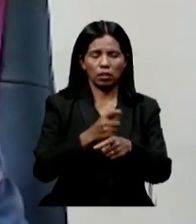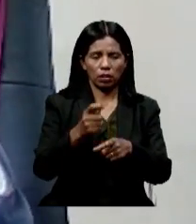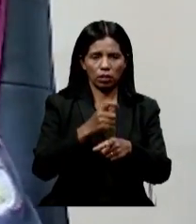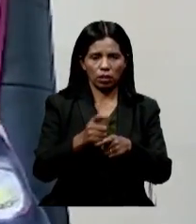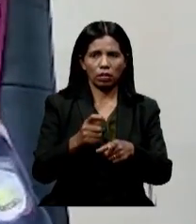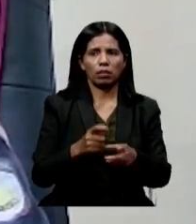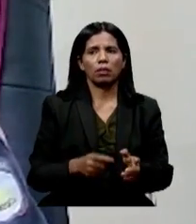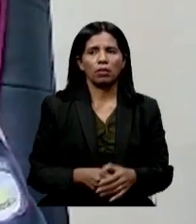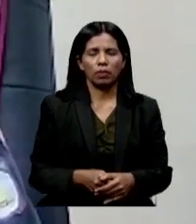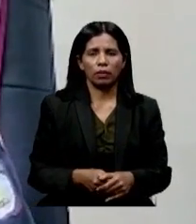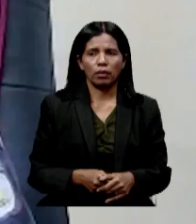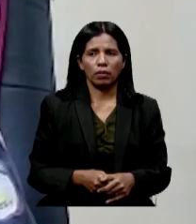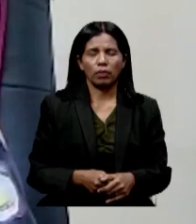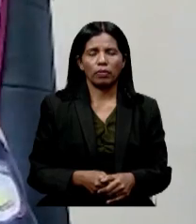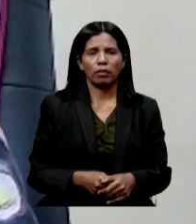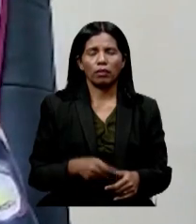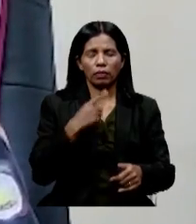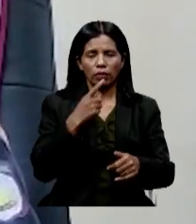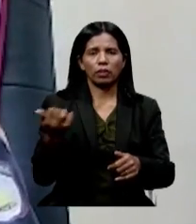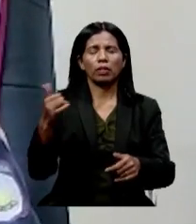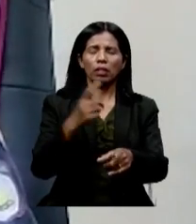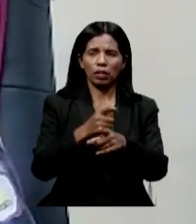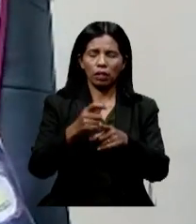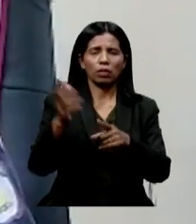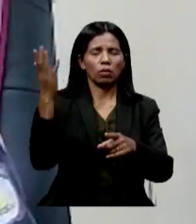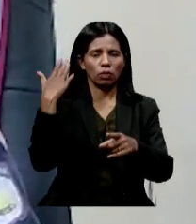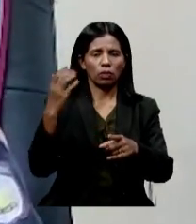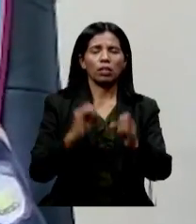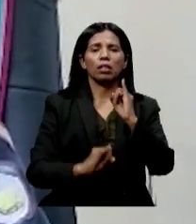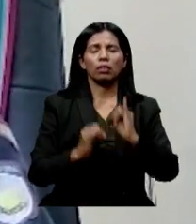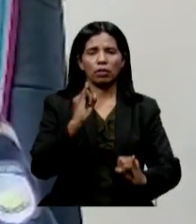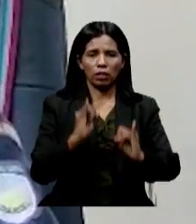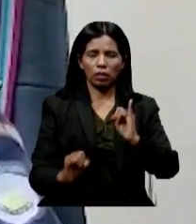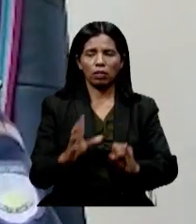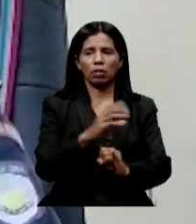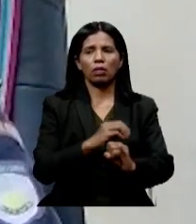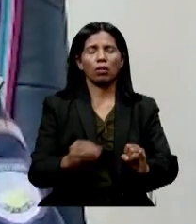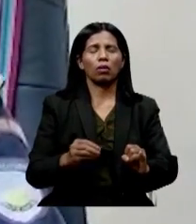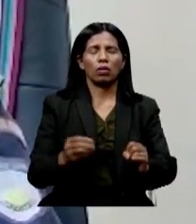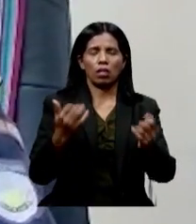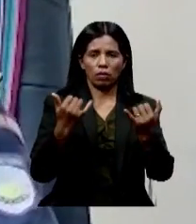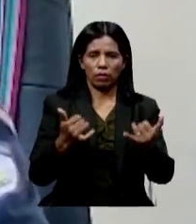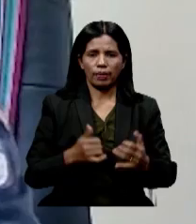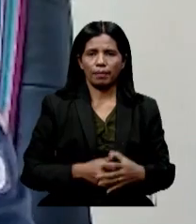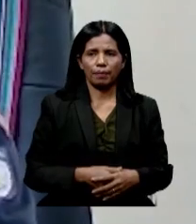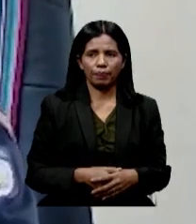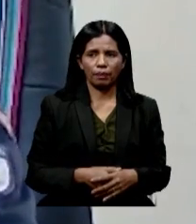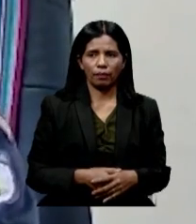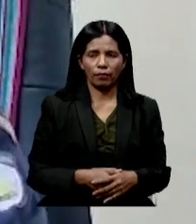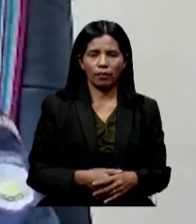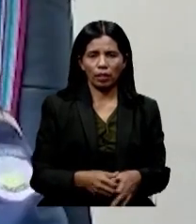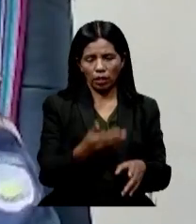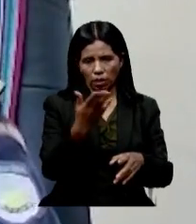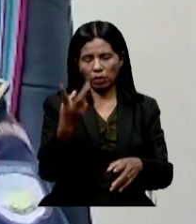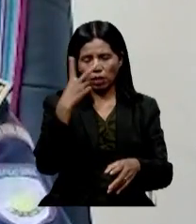tanto buat ida nebe maka sira pratika entre individu tanto entro minor insani itu buat sira hari